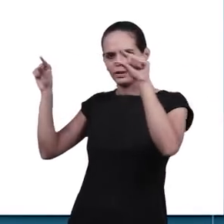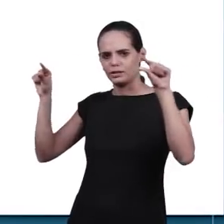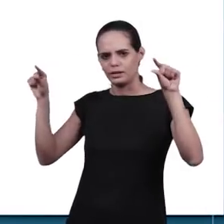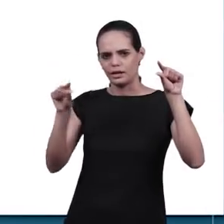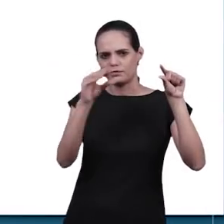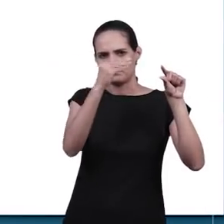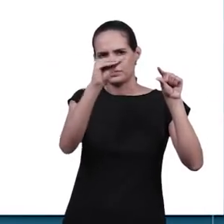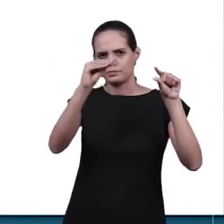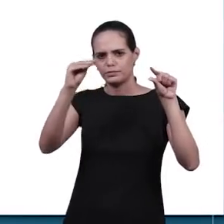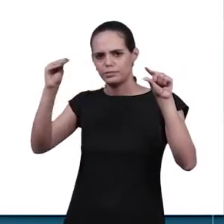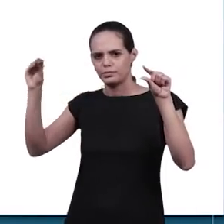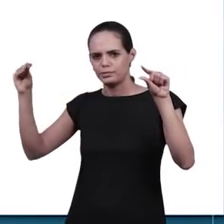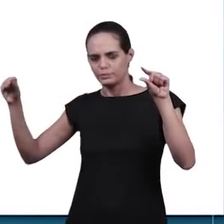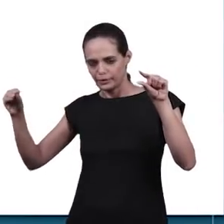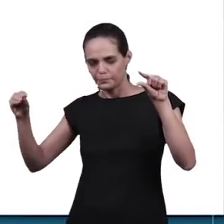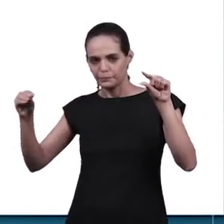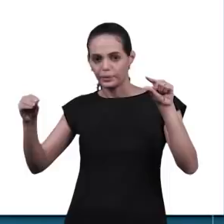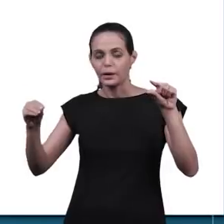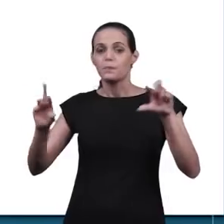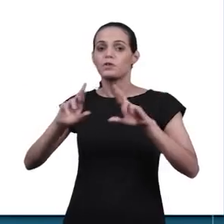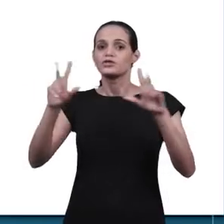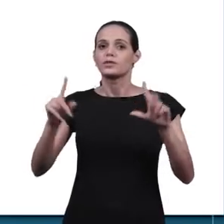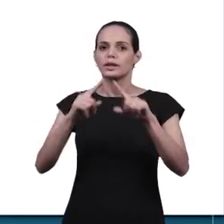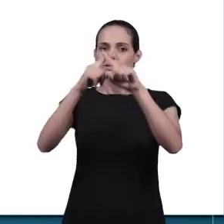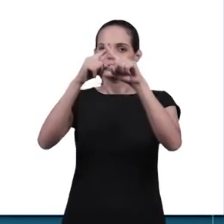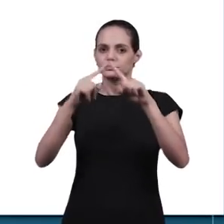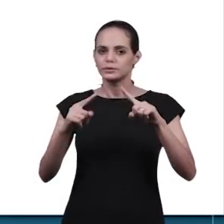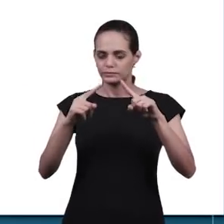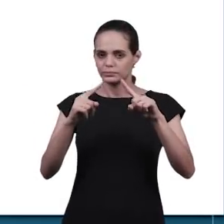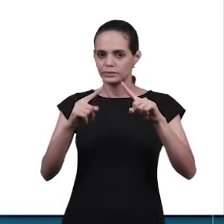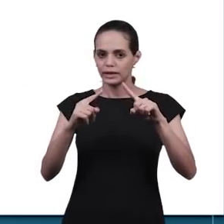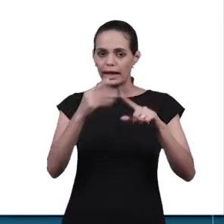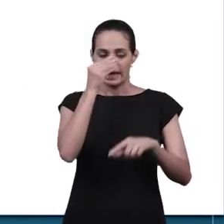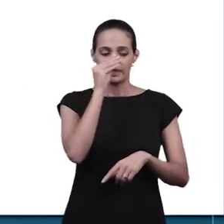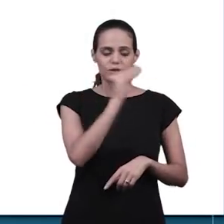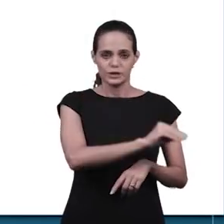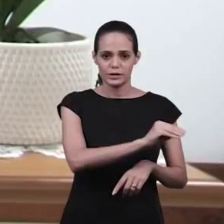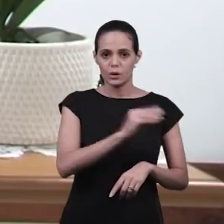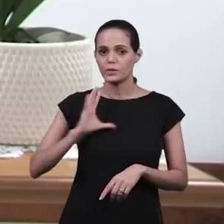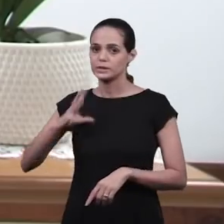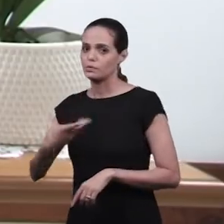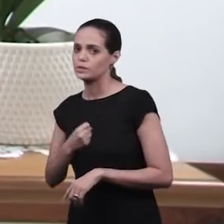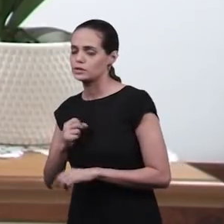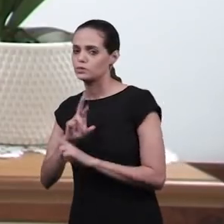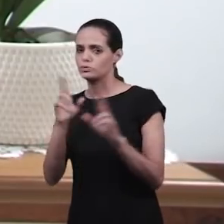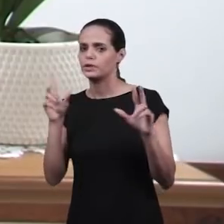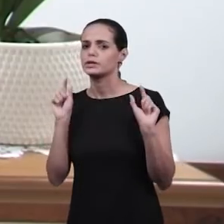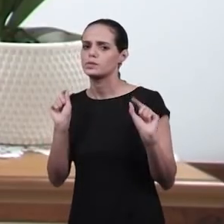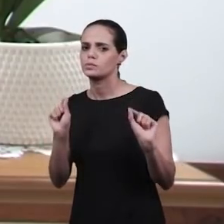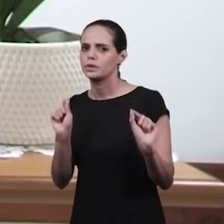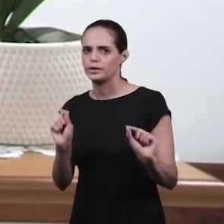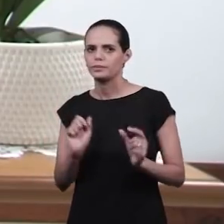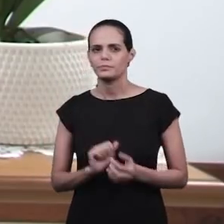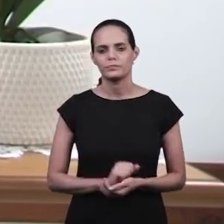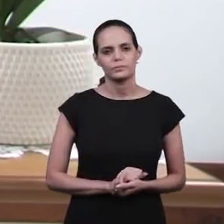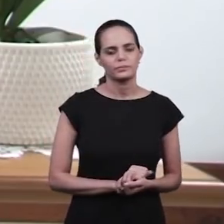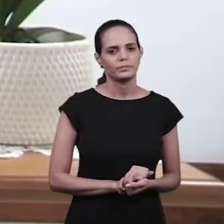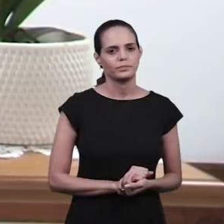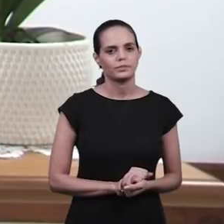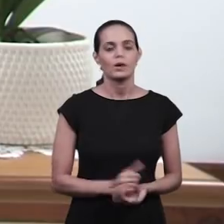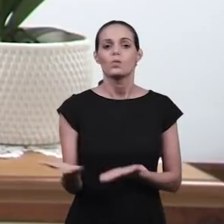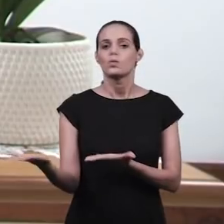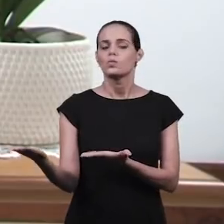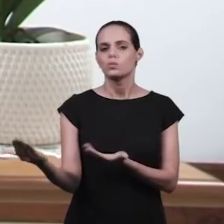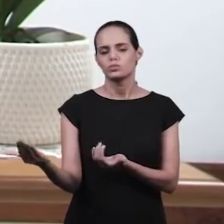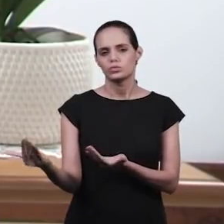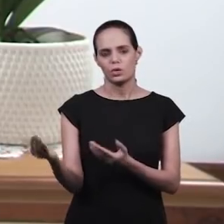abaixo para fazer uma diferença entre rejeição e salvação. Quem vai responder essa pergunta é o jovem